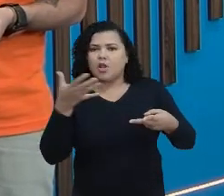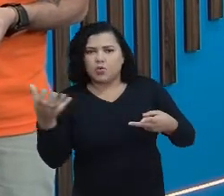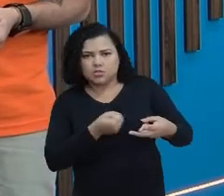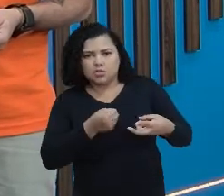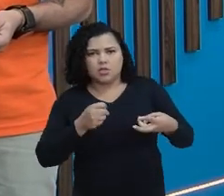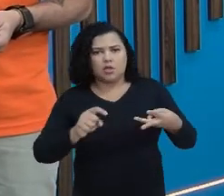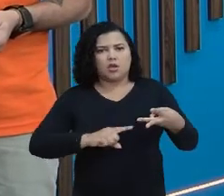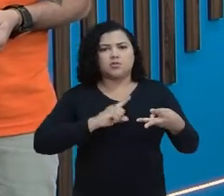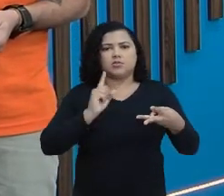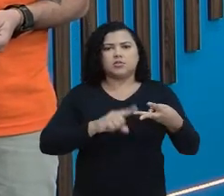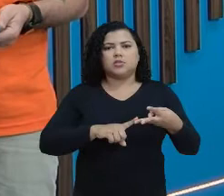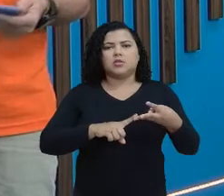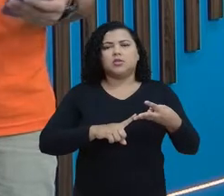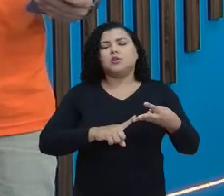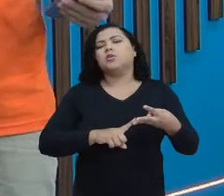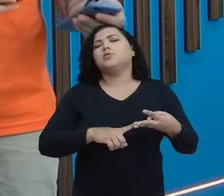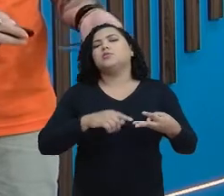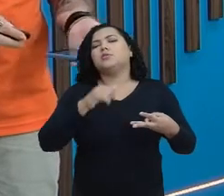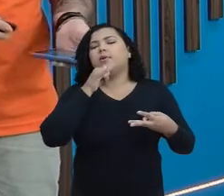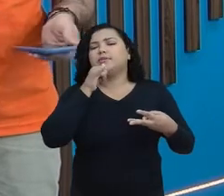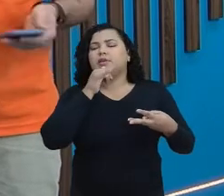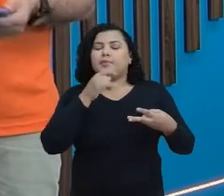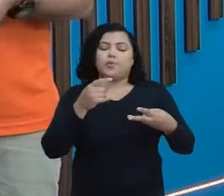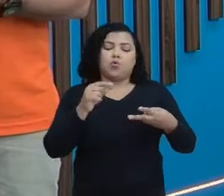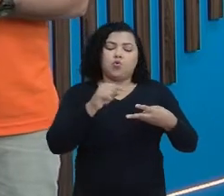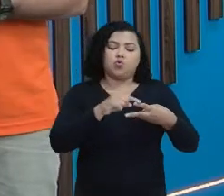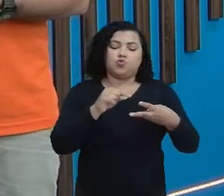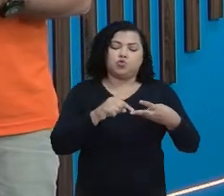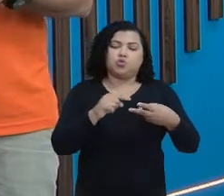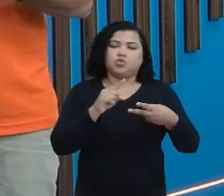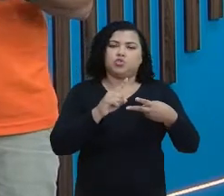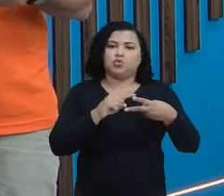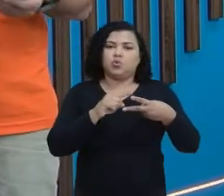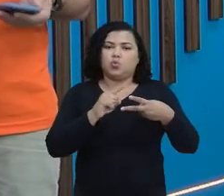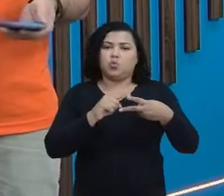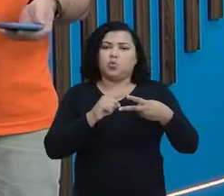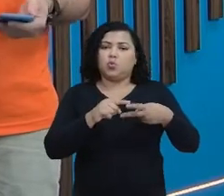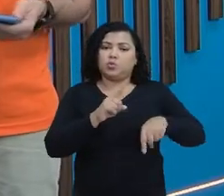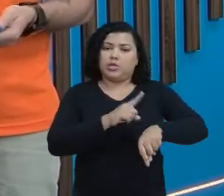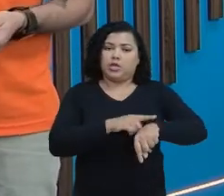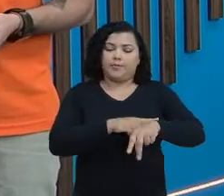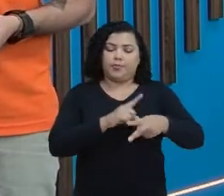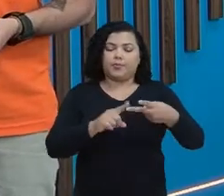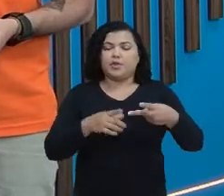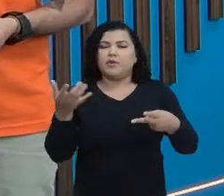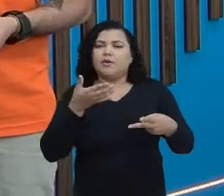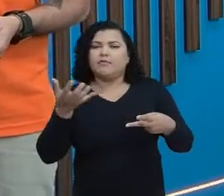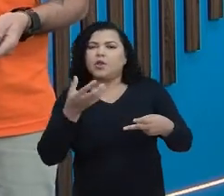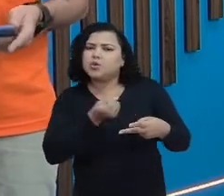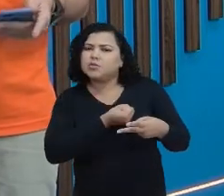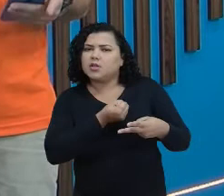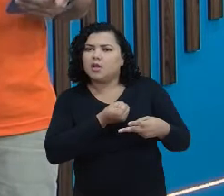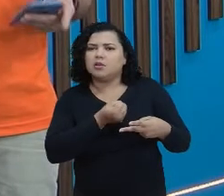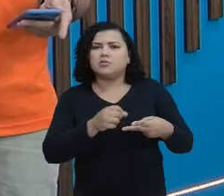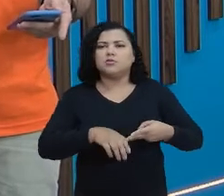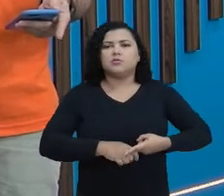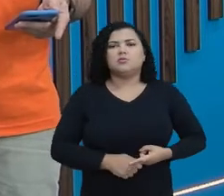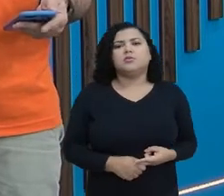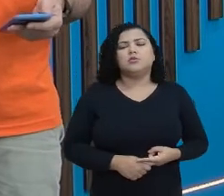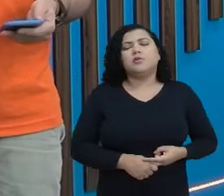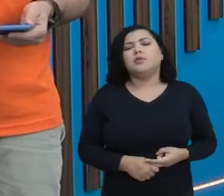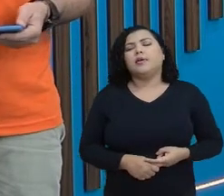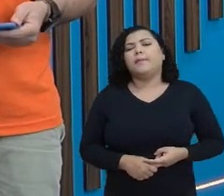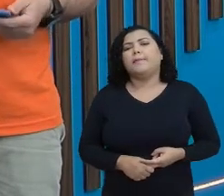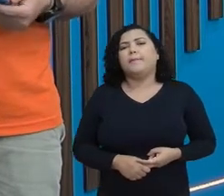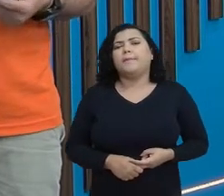fazendo é o tempo gasto dado uma velocidade, a velocidade dado um certo tempo. Então, a primeira coisa é